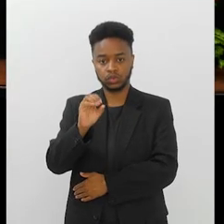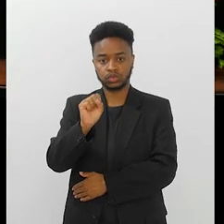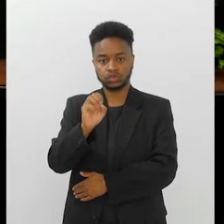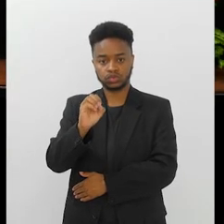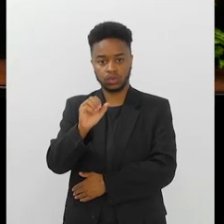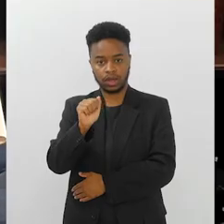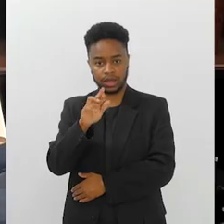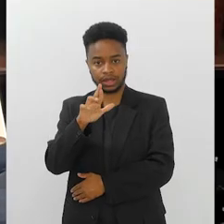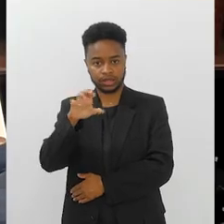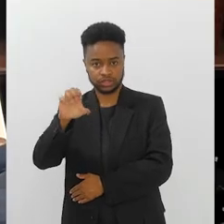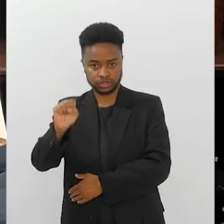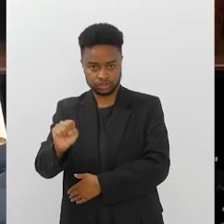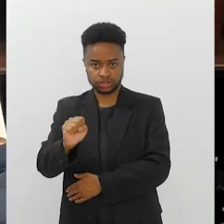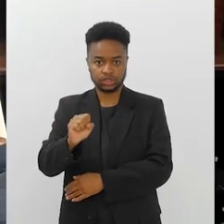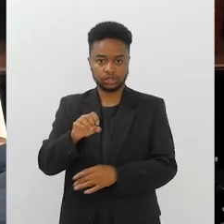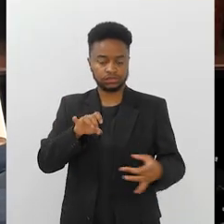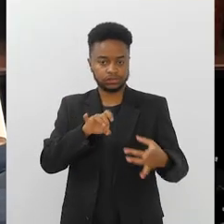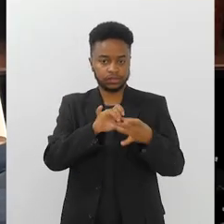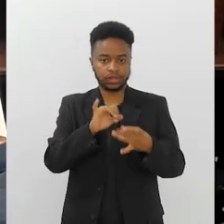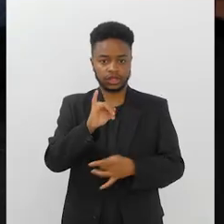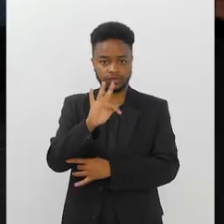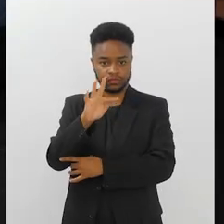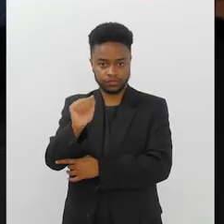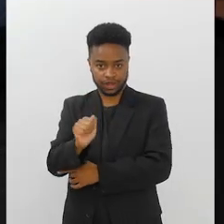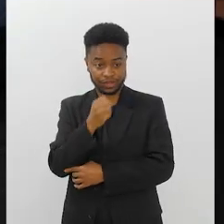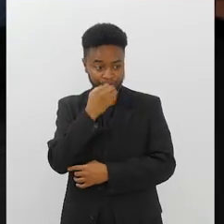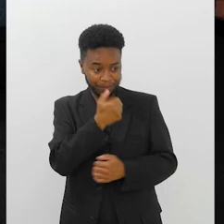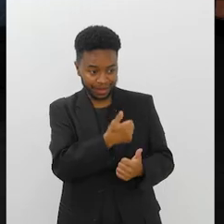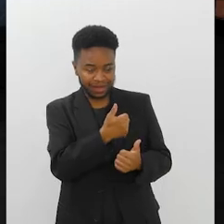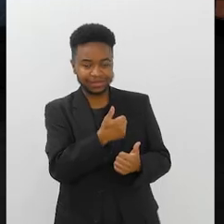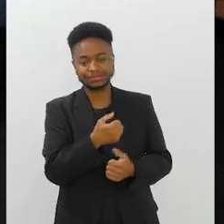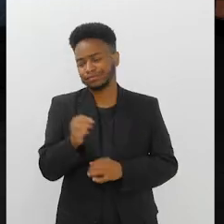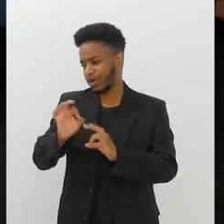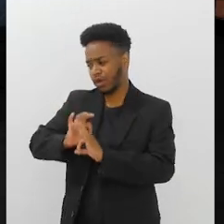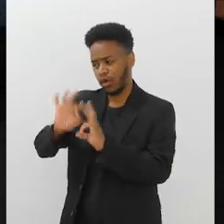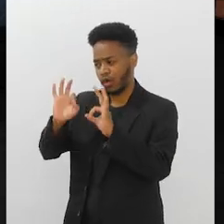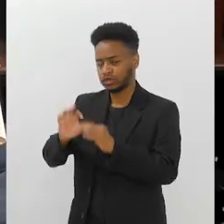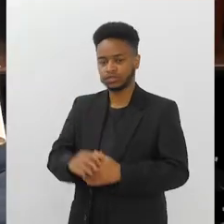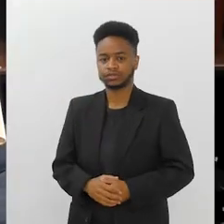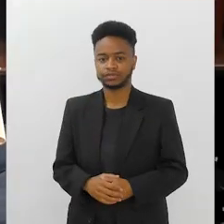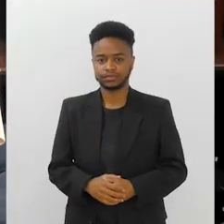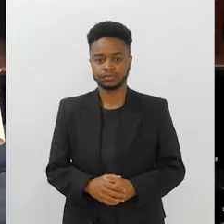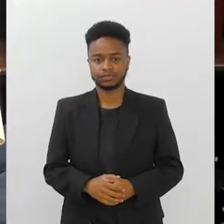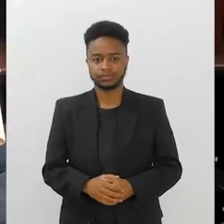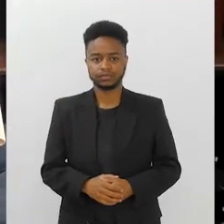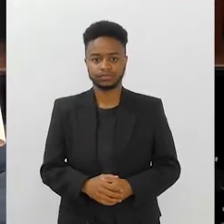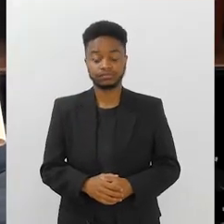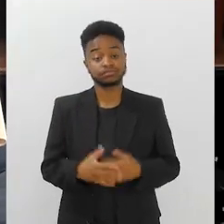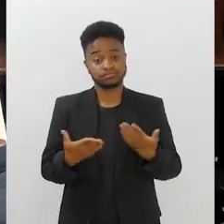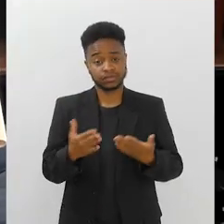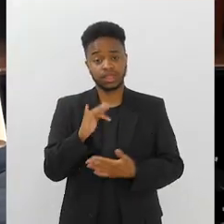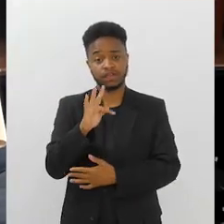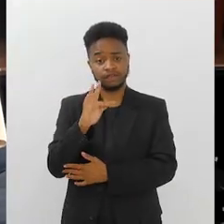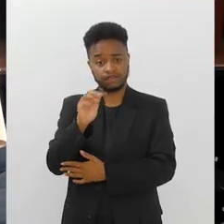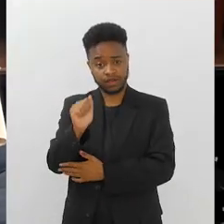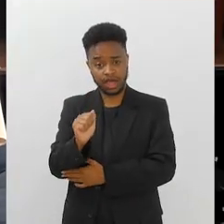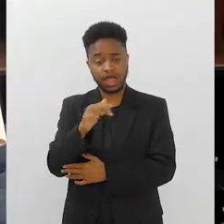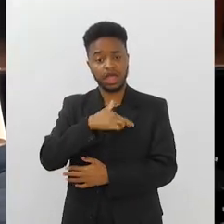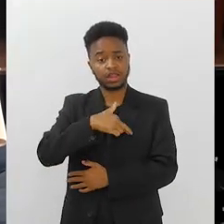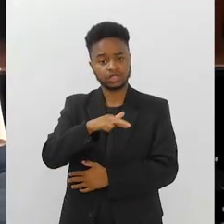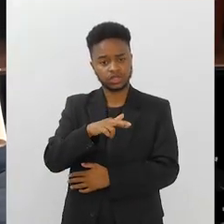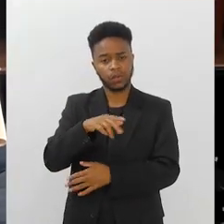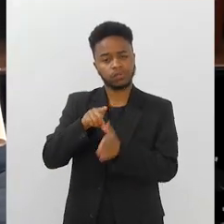de fá prazer Tudo ótimo Luzia que tem sido uma das religiões mais